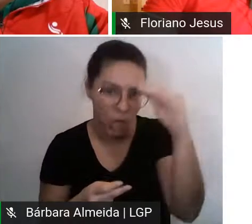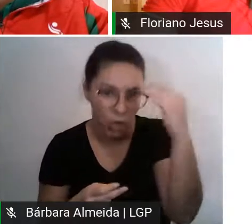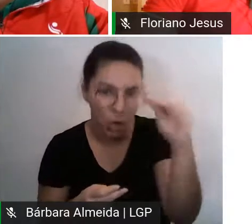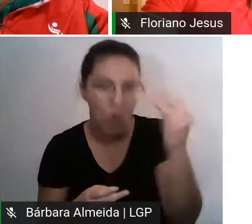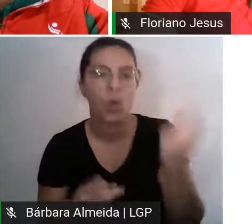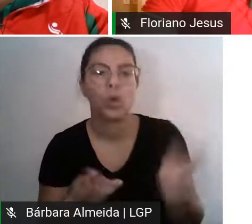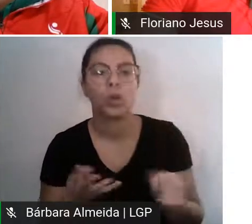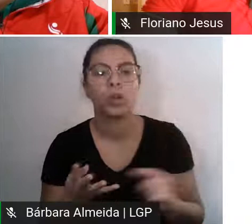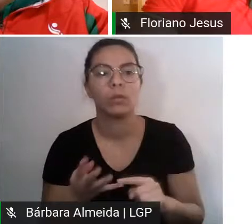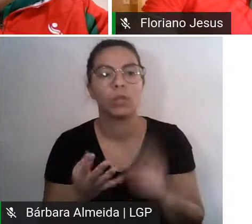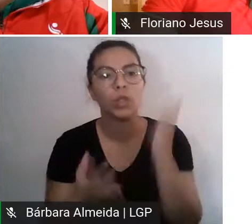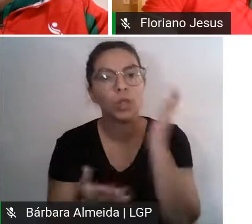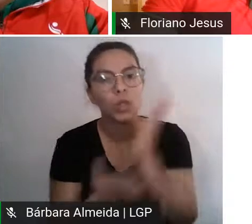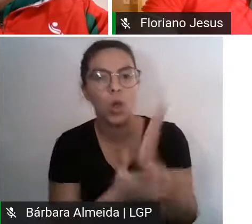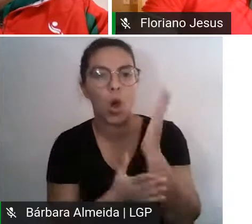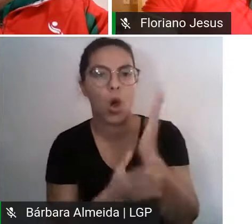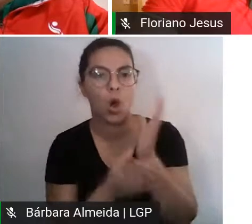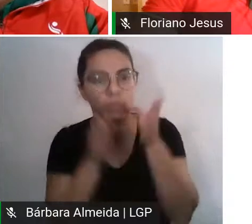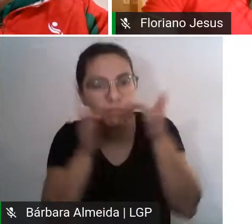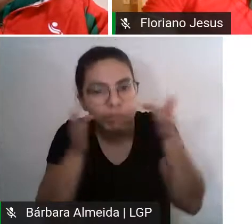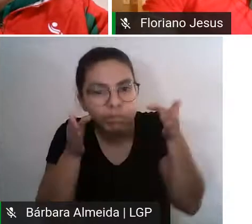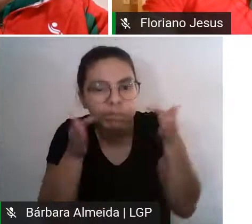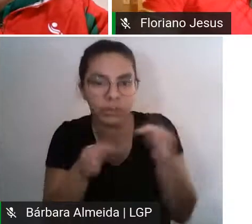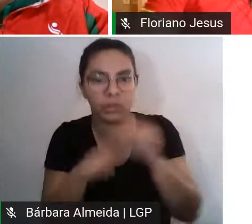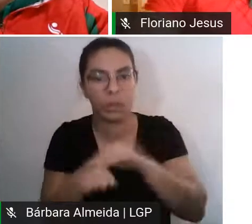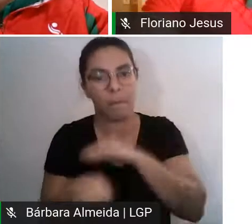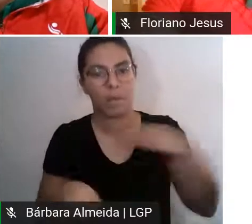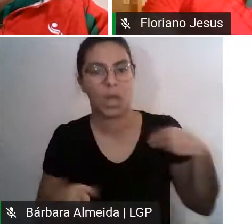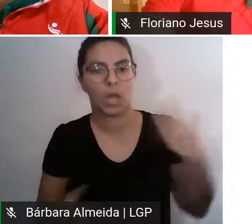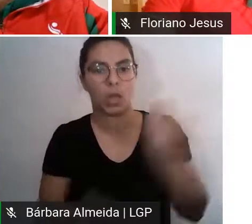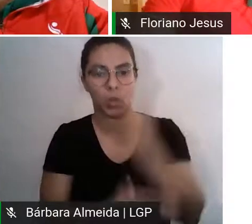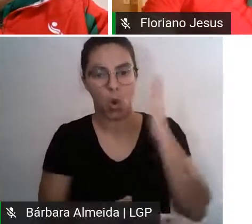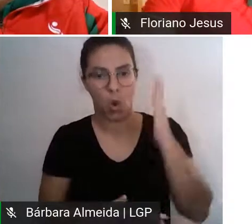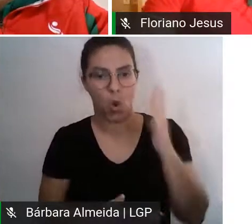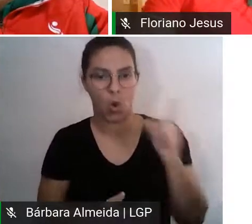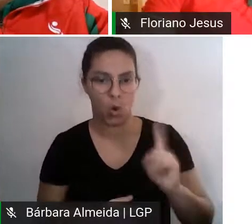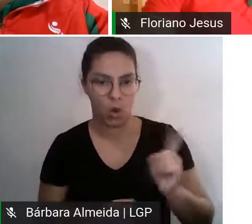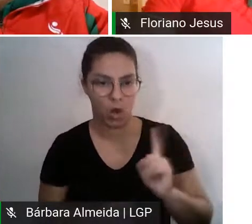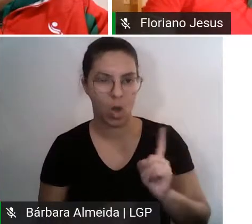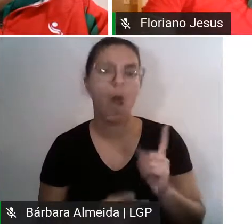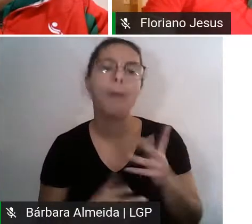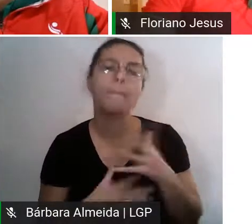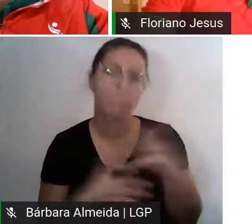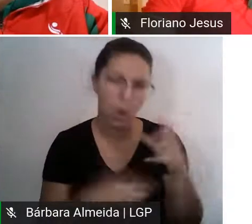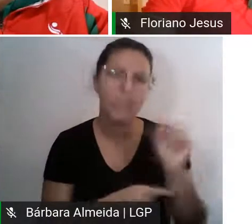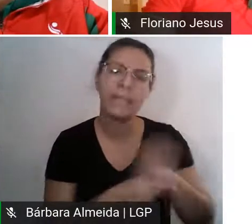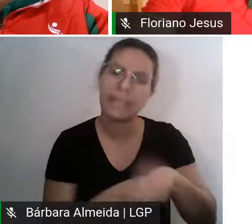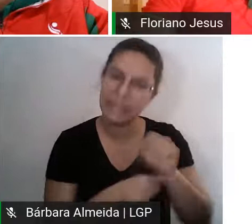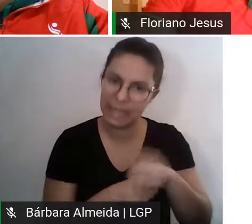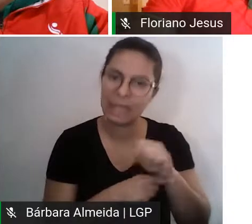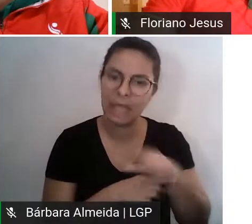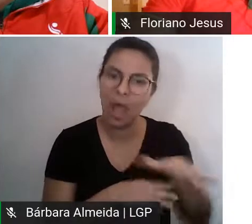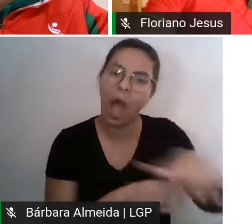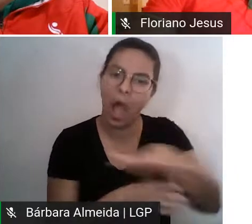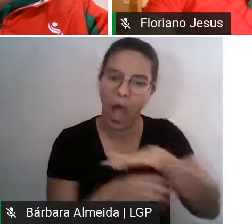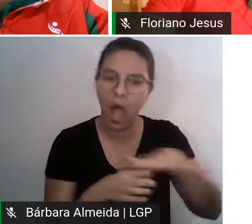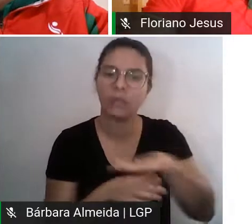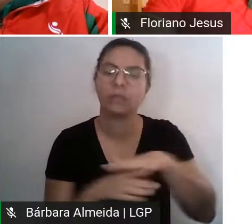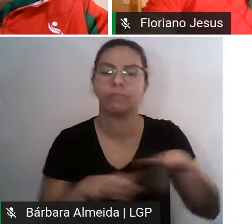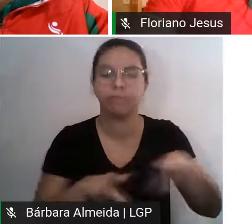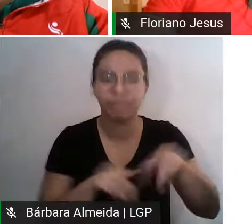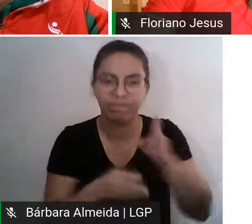tão focado na parte médica. Temos muitos, grande parte, a maioria são da área fisioterapeutas